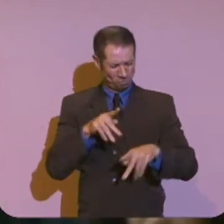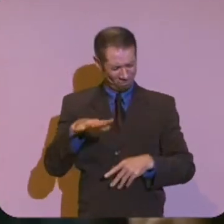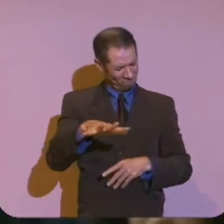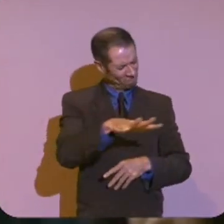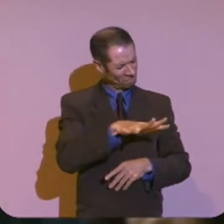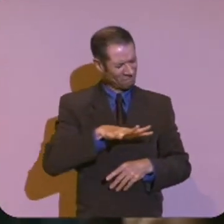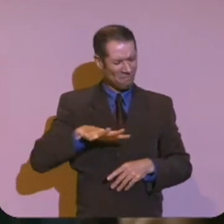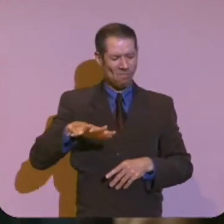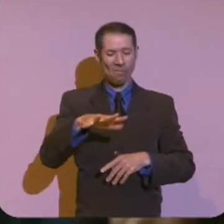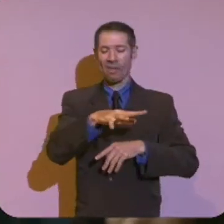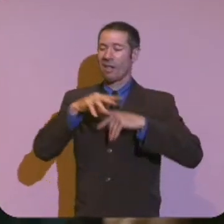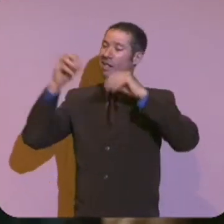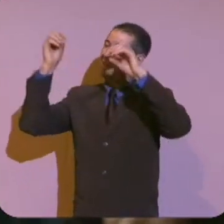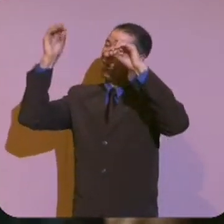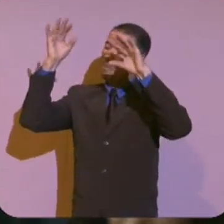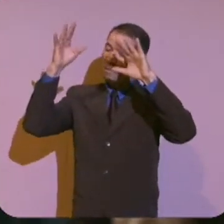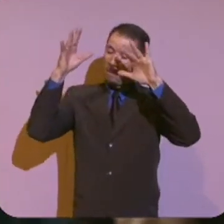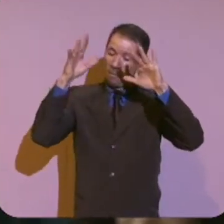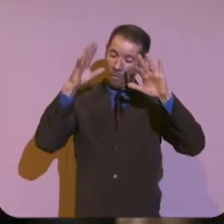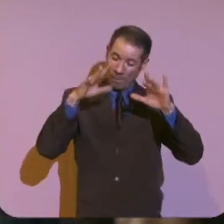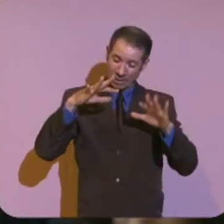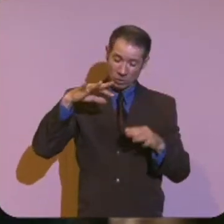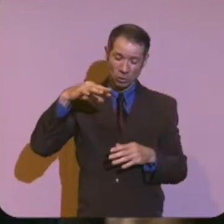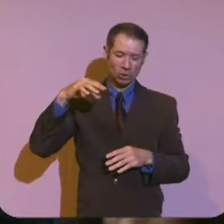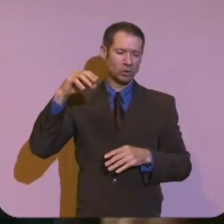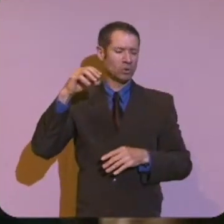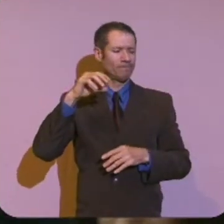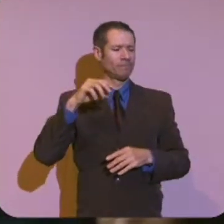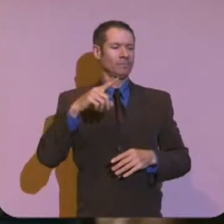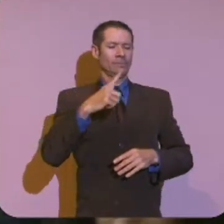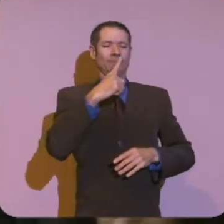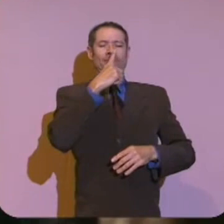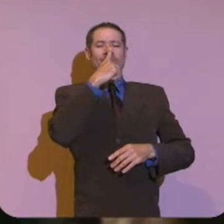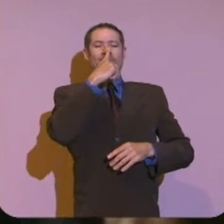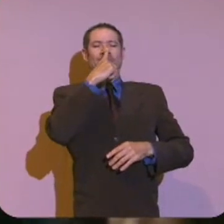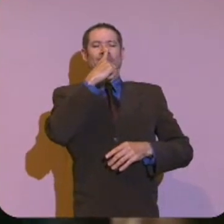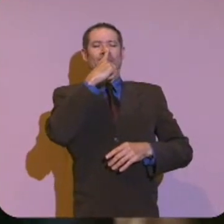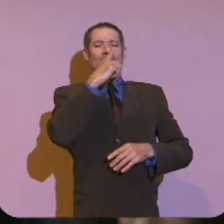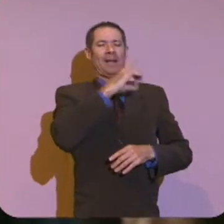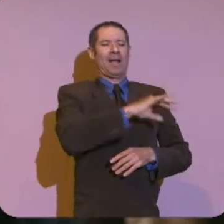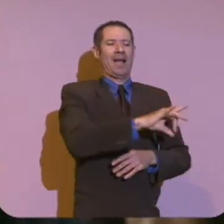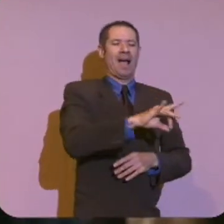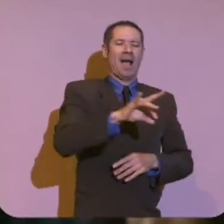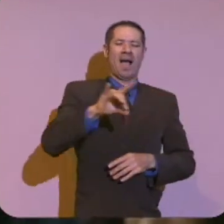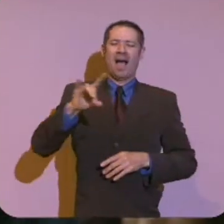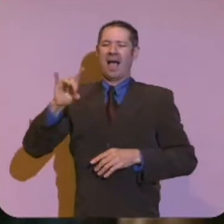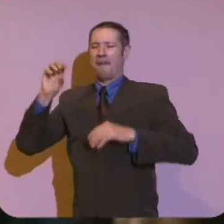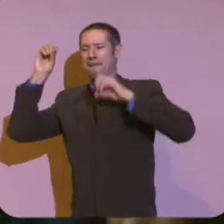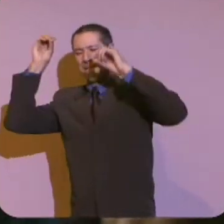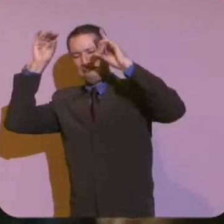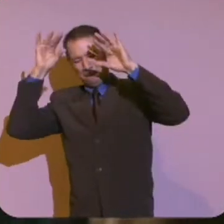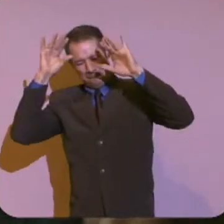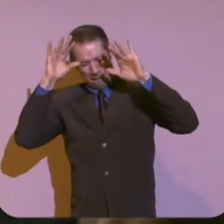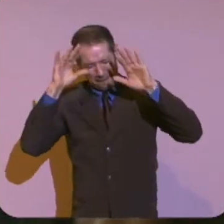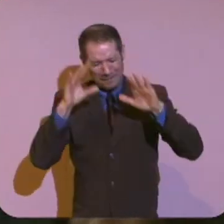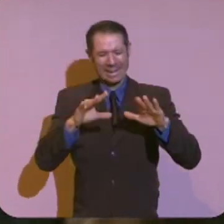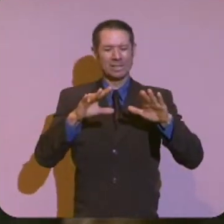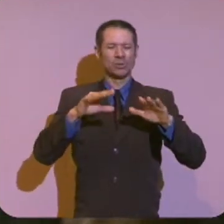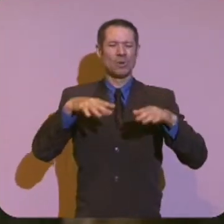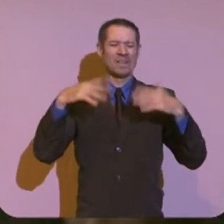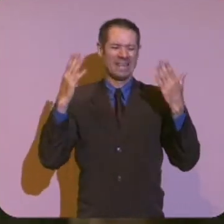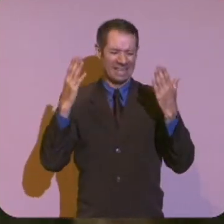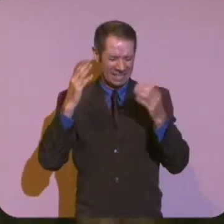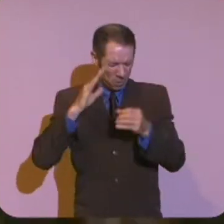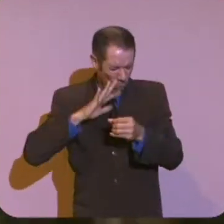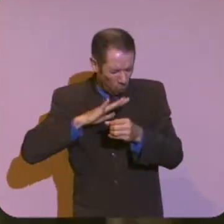essa bênção respingue em todos os outros, e que eles sejam abençoados pela bênção que o Senhor está derramando